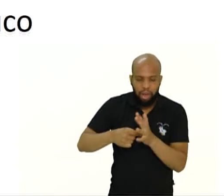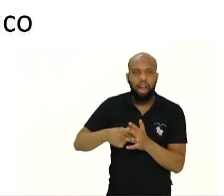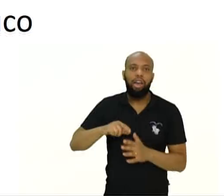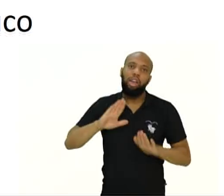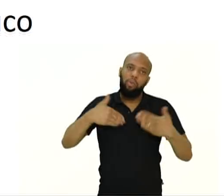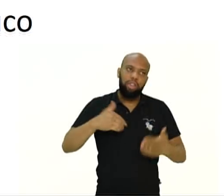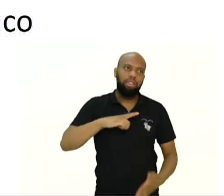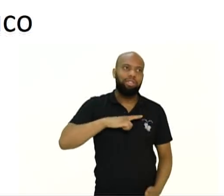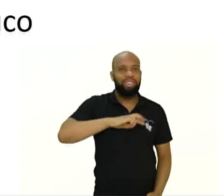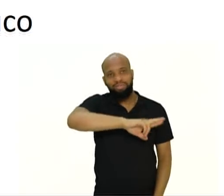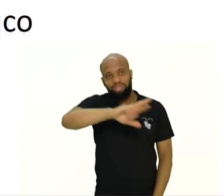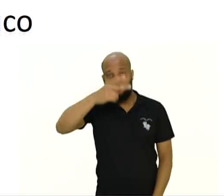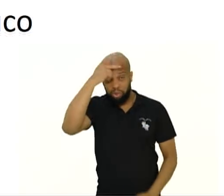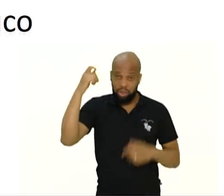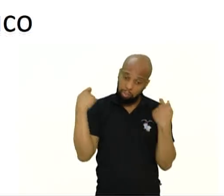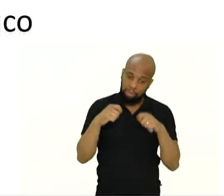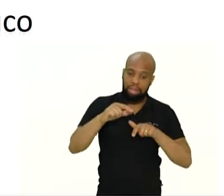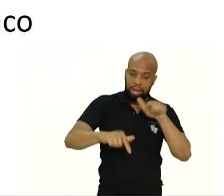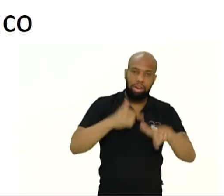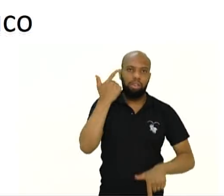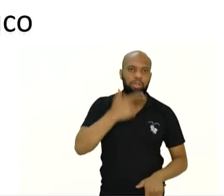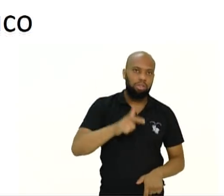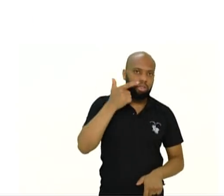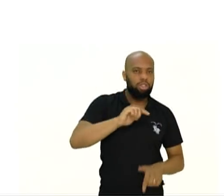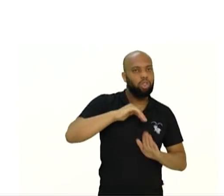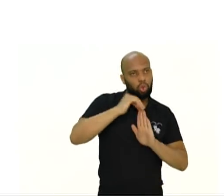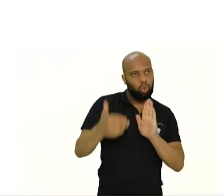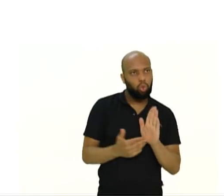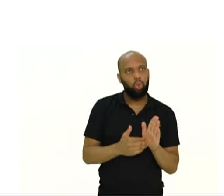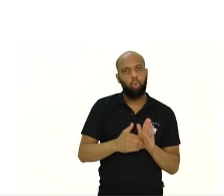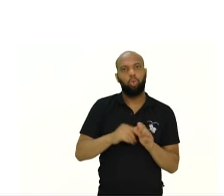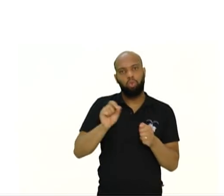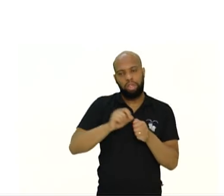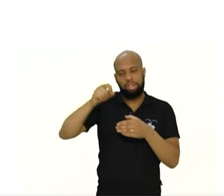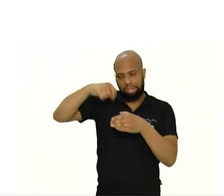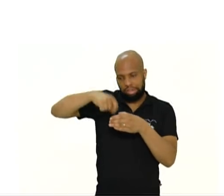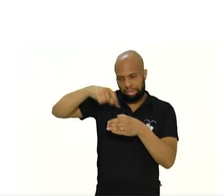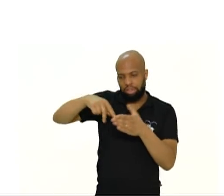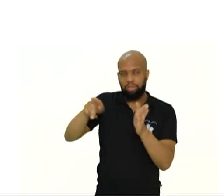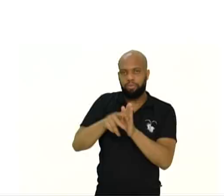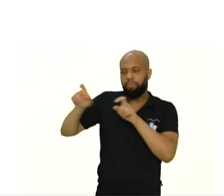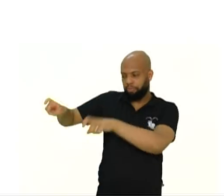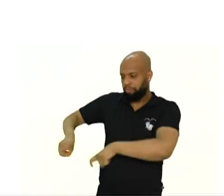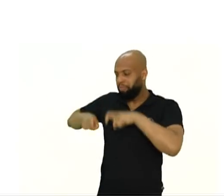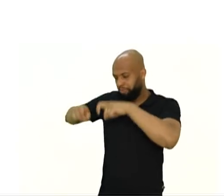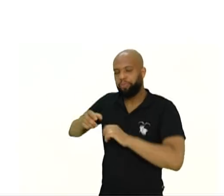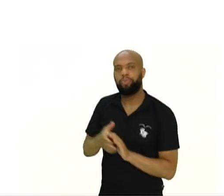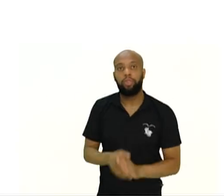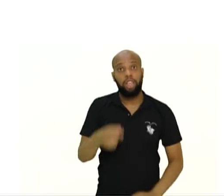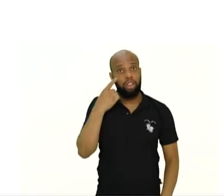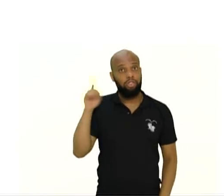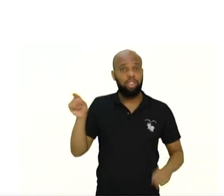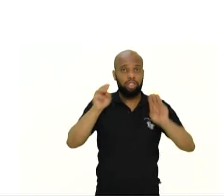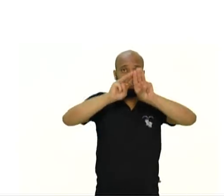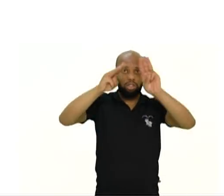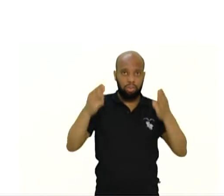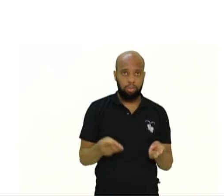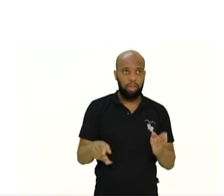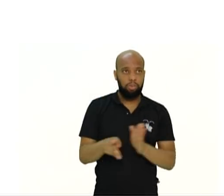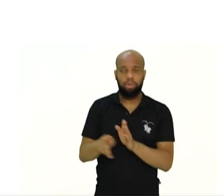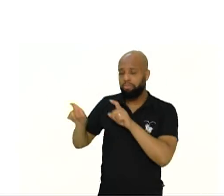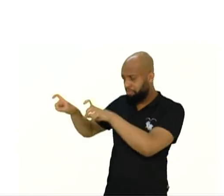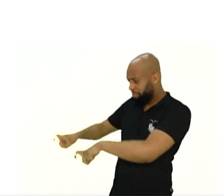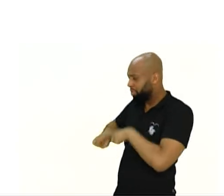precisem, né, trabalhar para dar conta de toda a produção agrícola. Esse mapa aqui é o mapa da